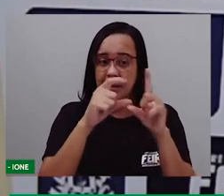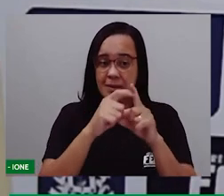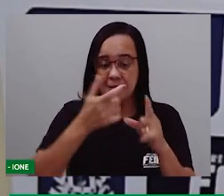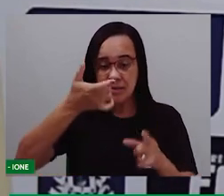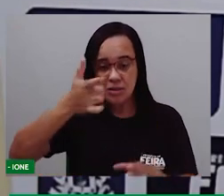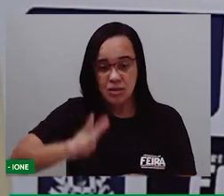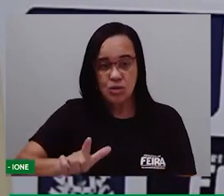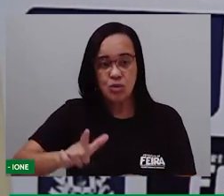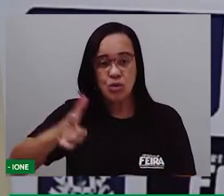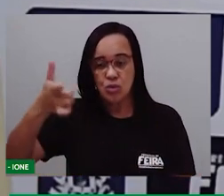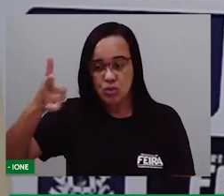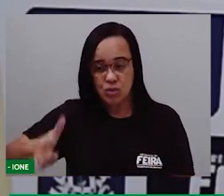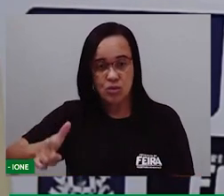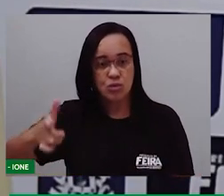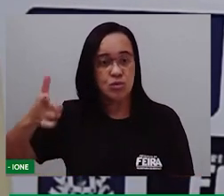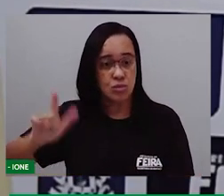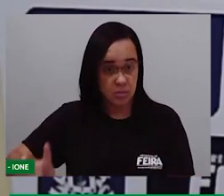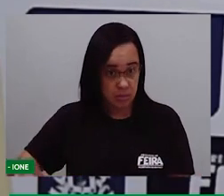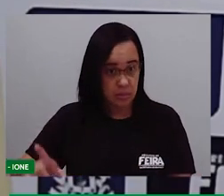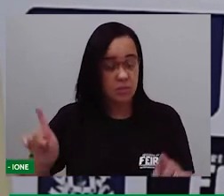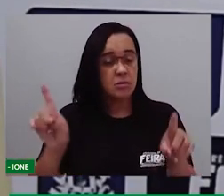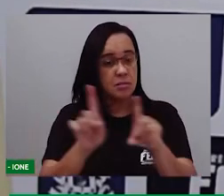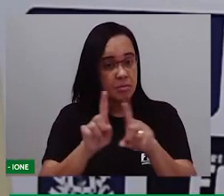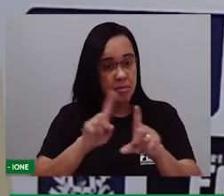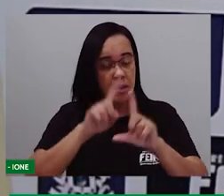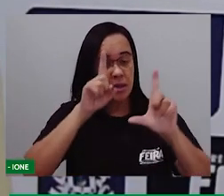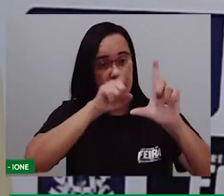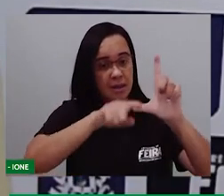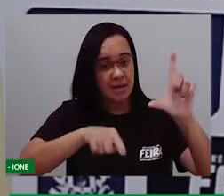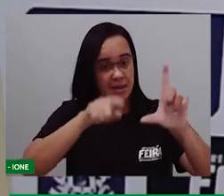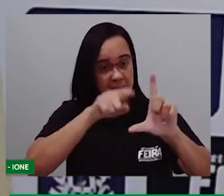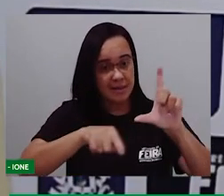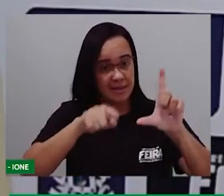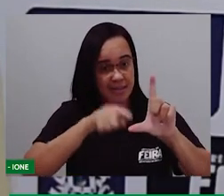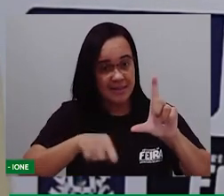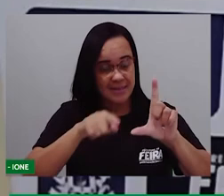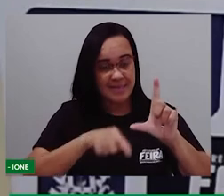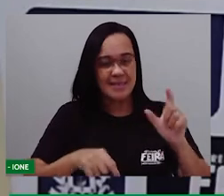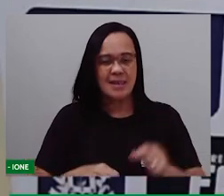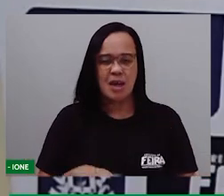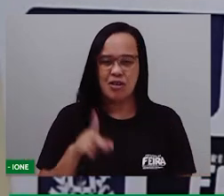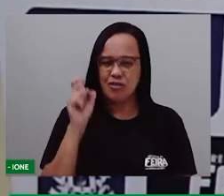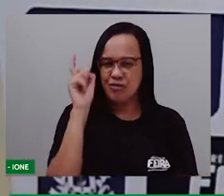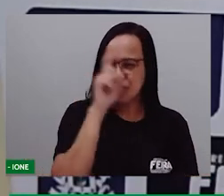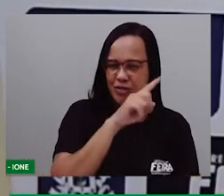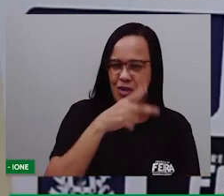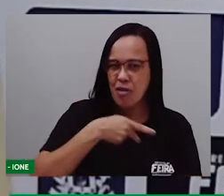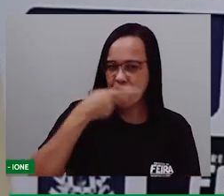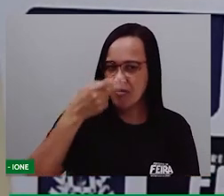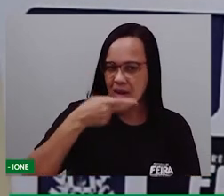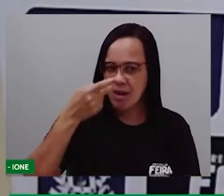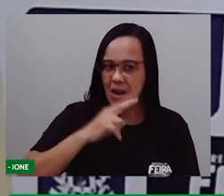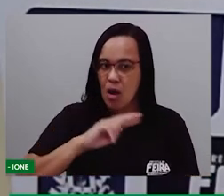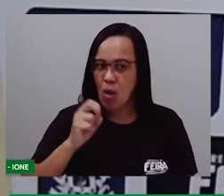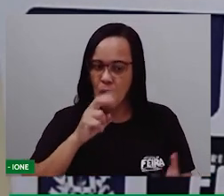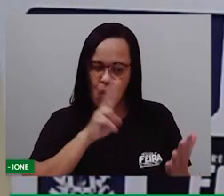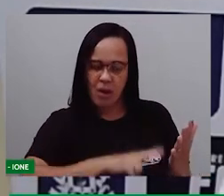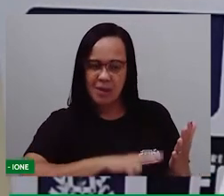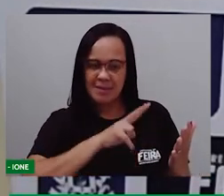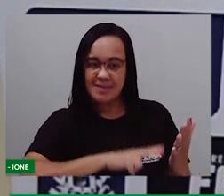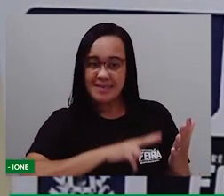a repetição de letras que tem um sofá produzindo essa trava na hora que a gente vai